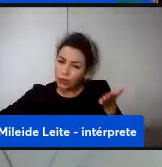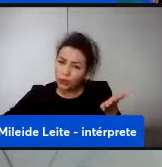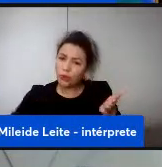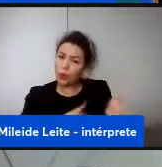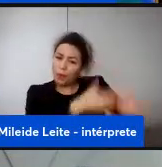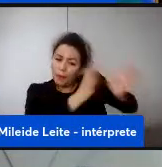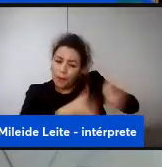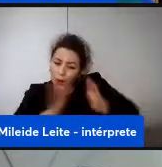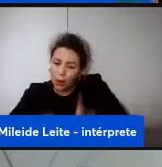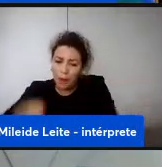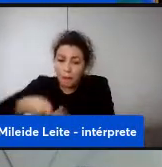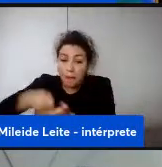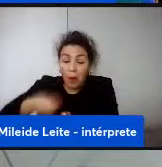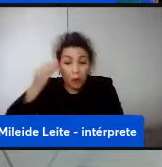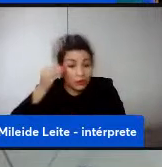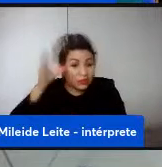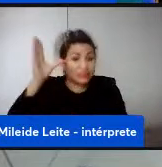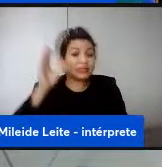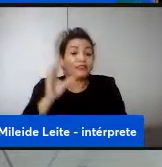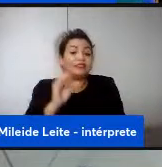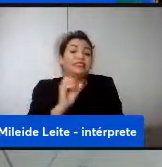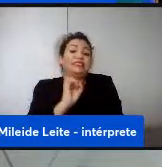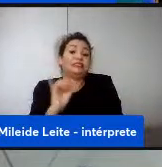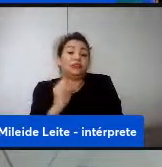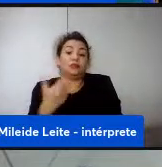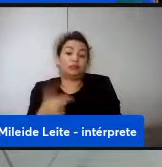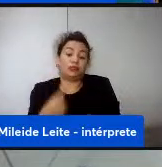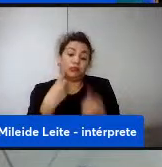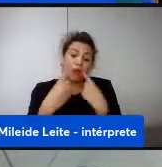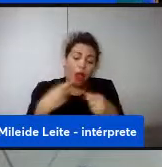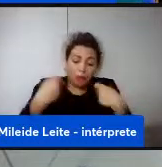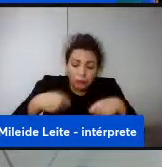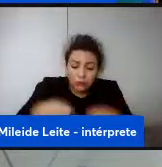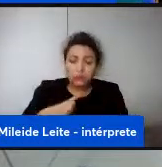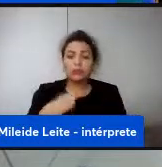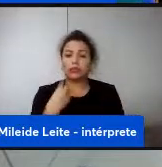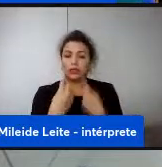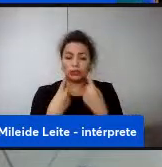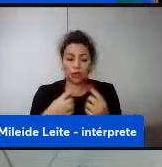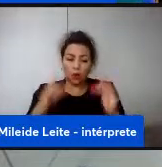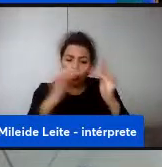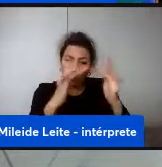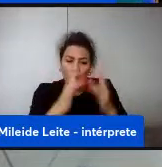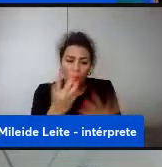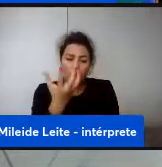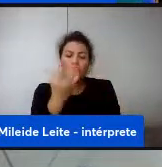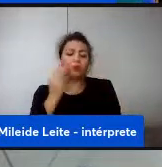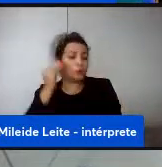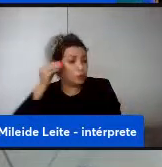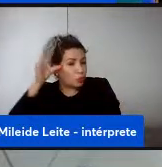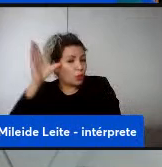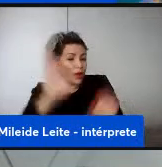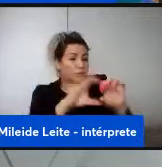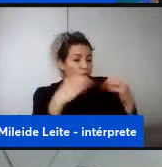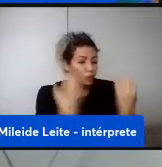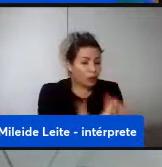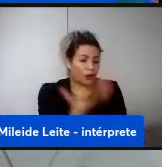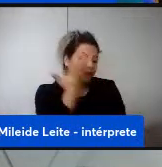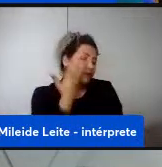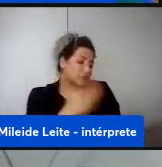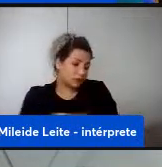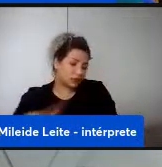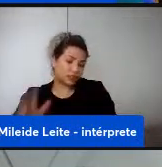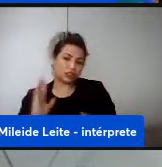um conhecimento, sem dialogarmos com esses conhecimentos que essas comunidades, que essas crianças já